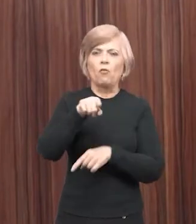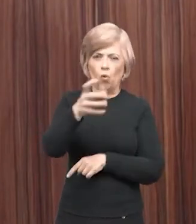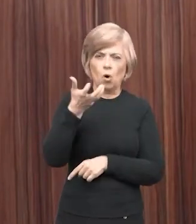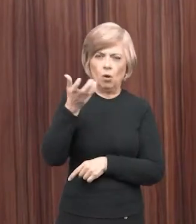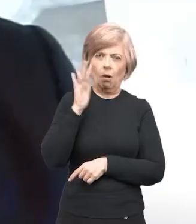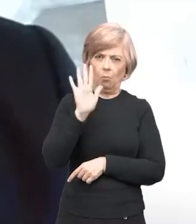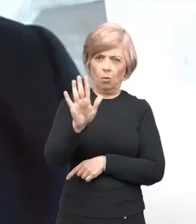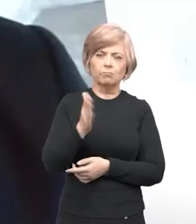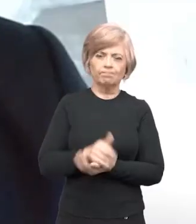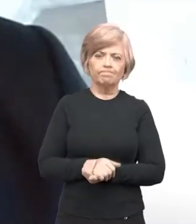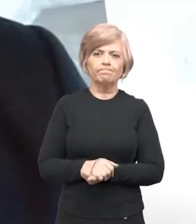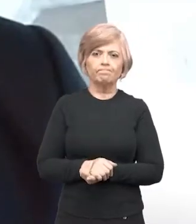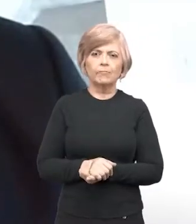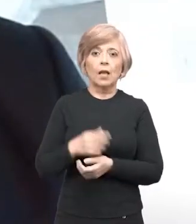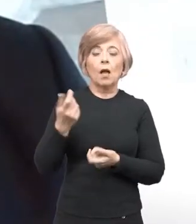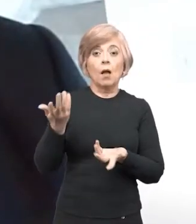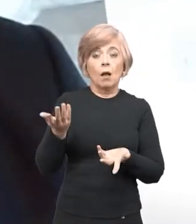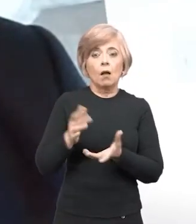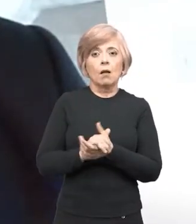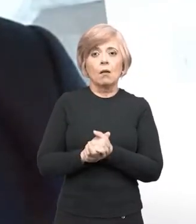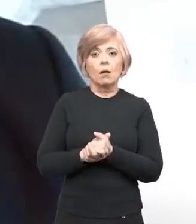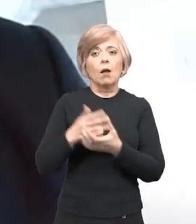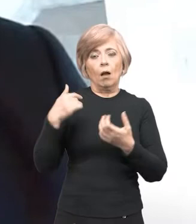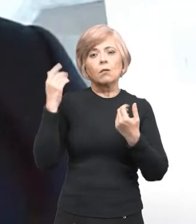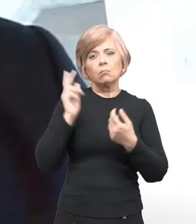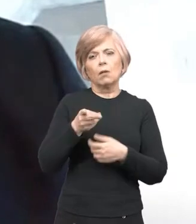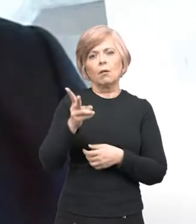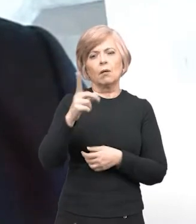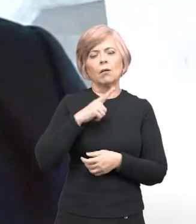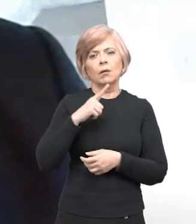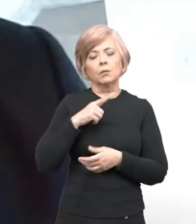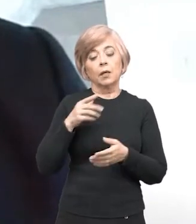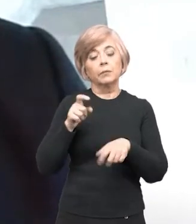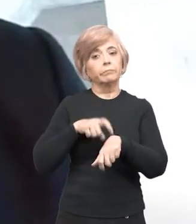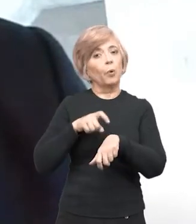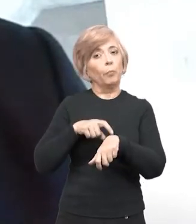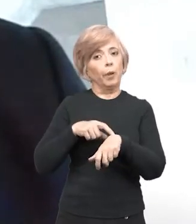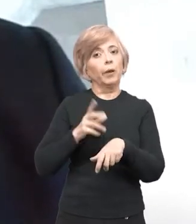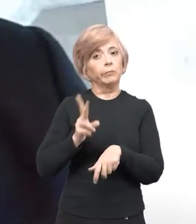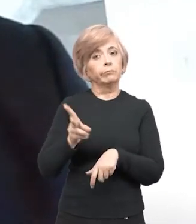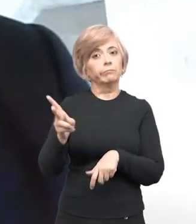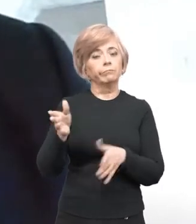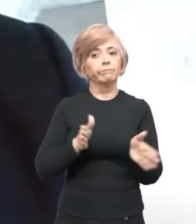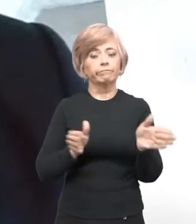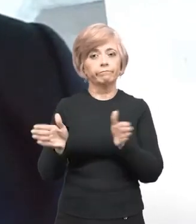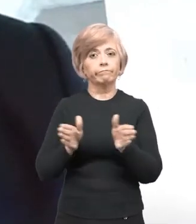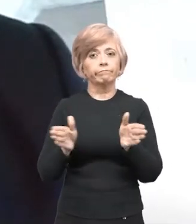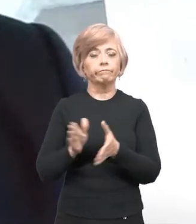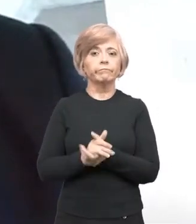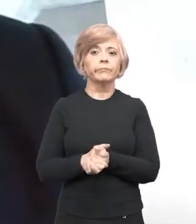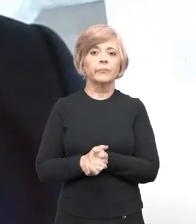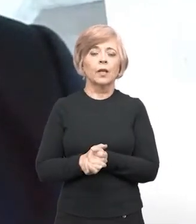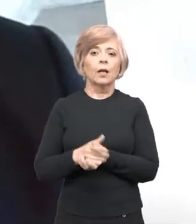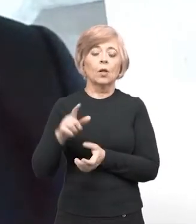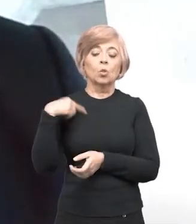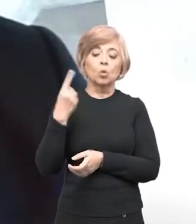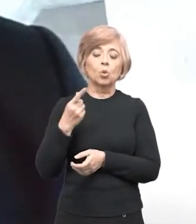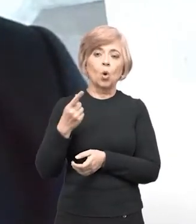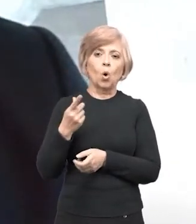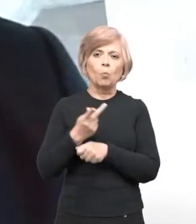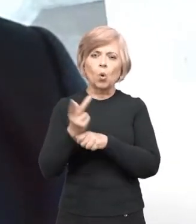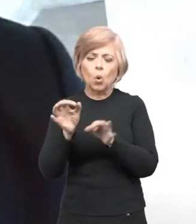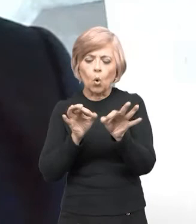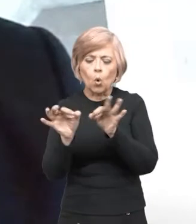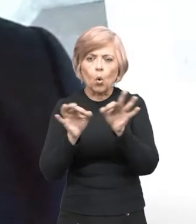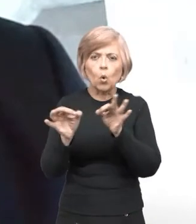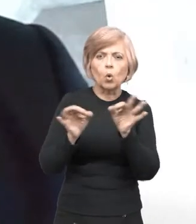de destacar? Ainda estamos ultrapassando esse momento de dificuldade. A gente procurou se organizar, se